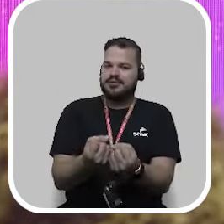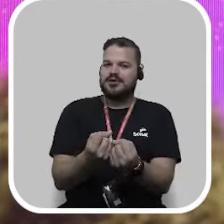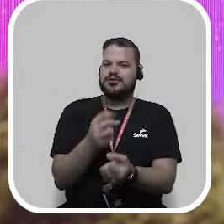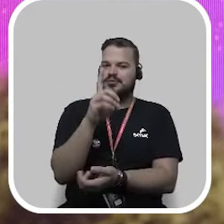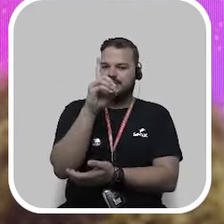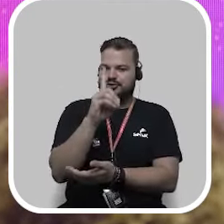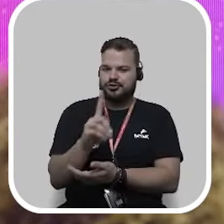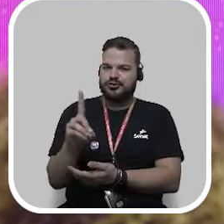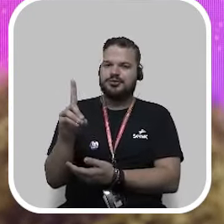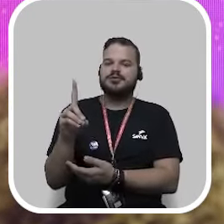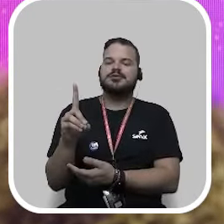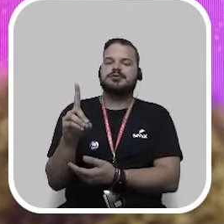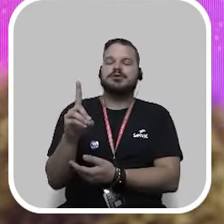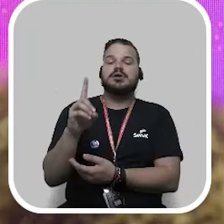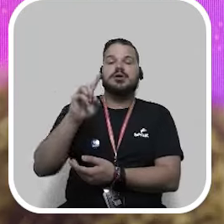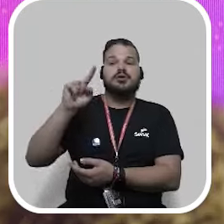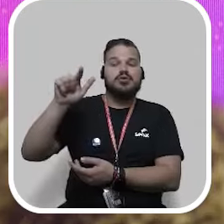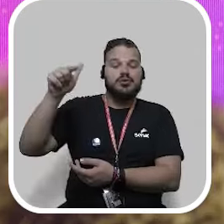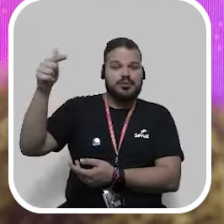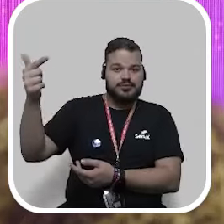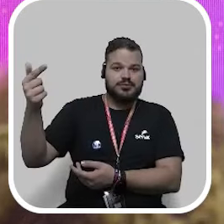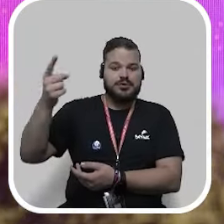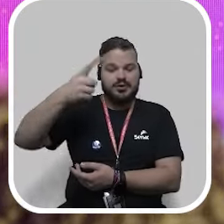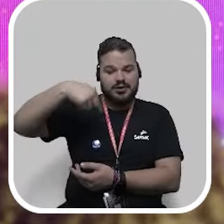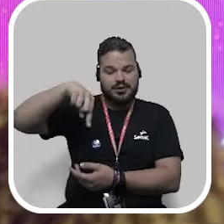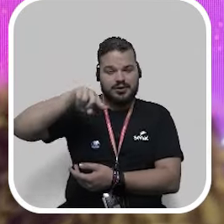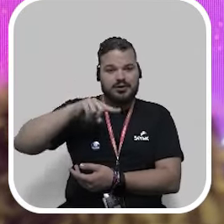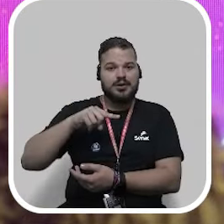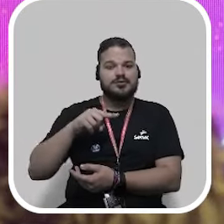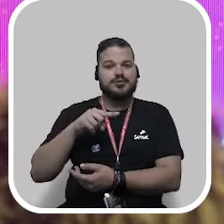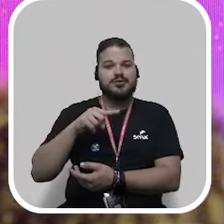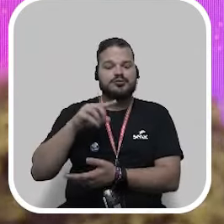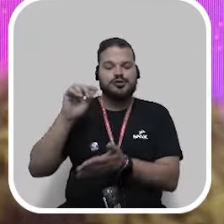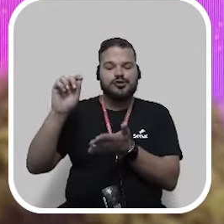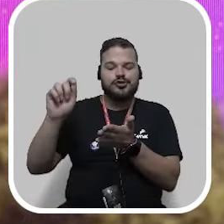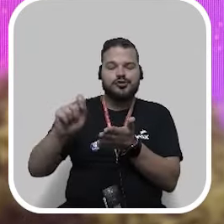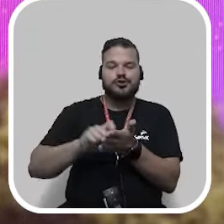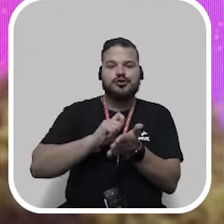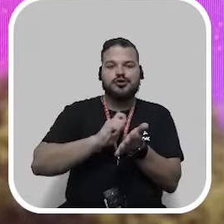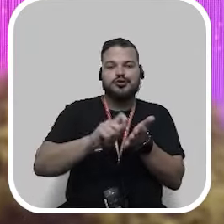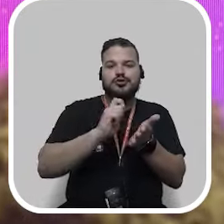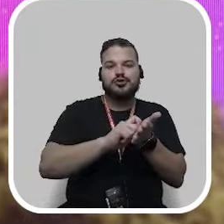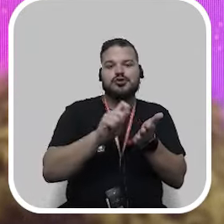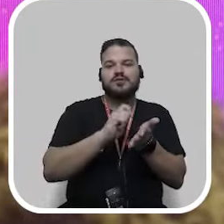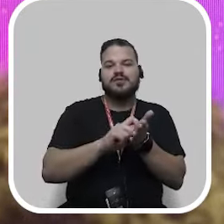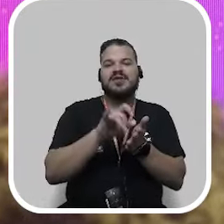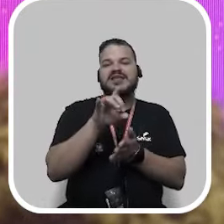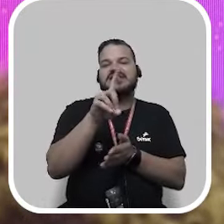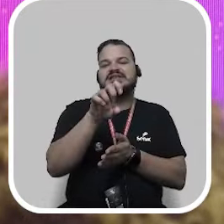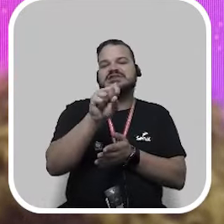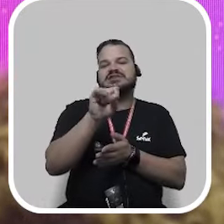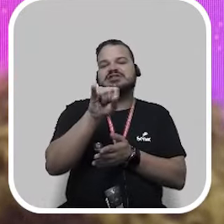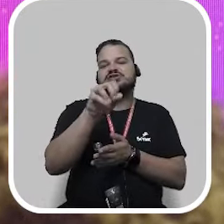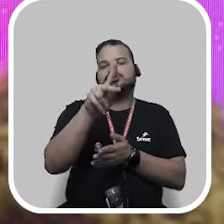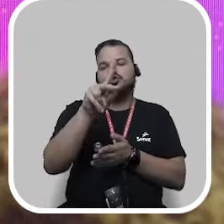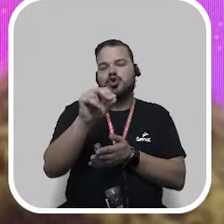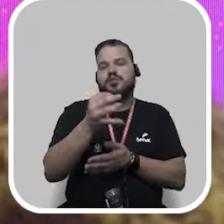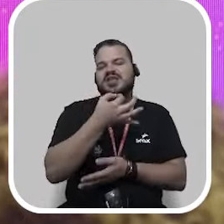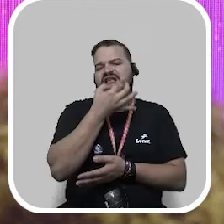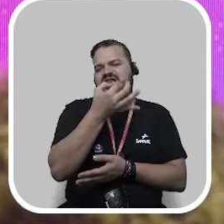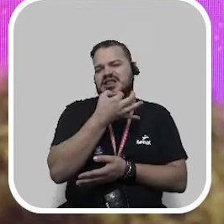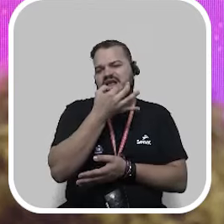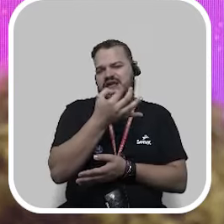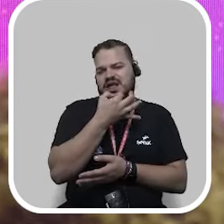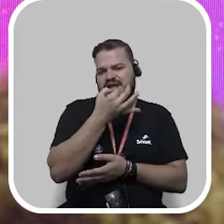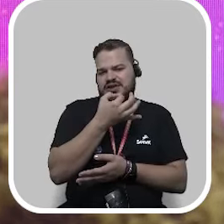direção logo após a gente parte para escrever uma sinopse que é a narrativa do que a gente vai querer contar